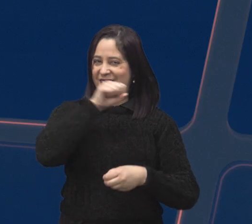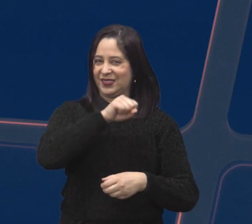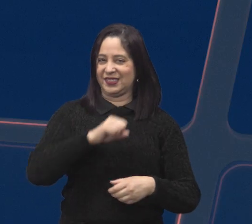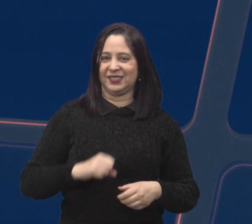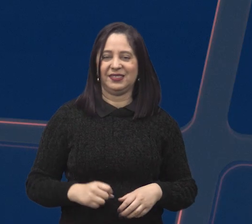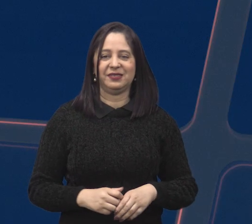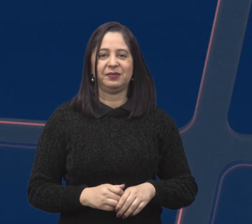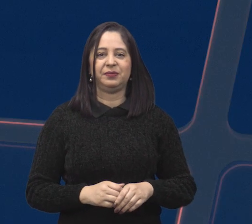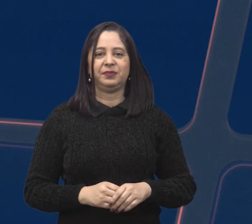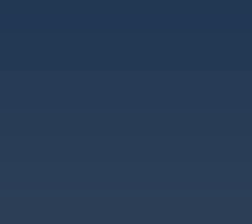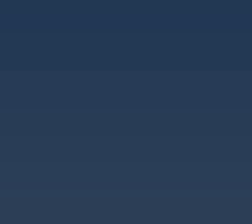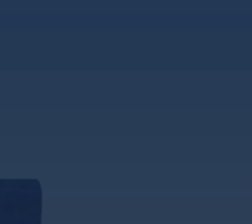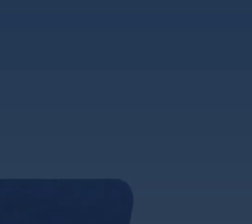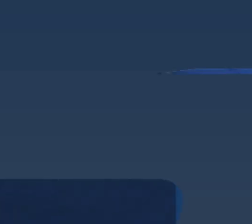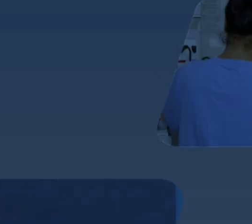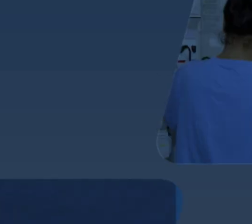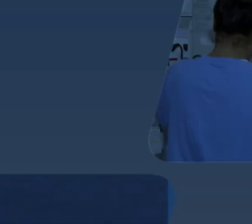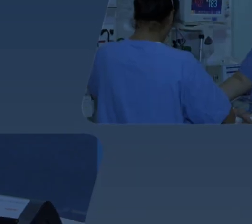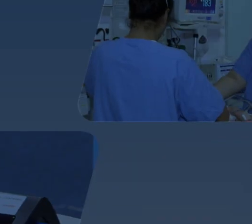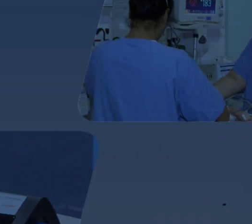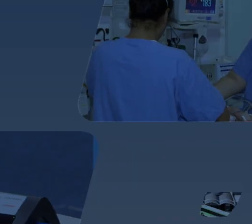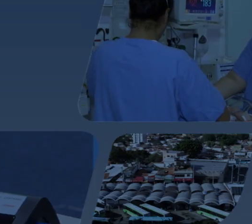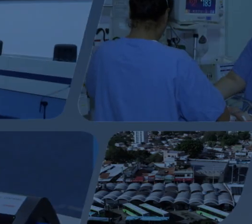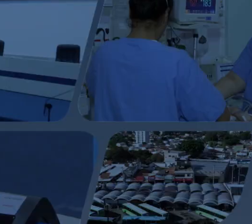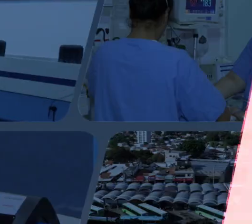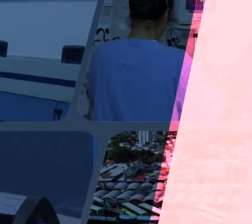gente volta já.